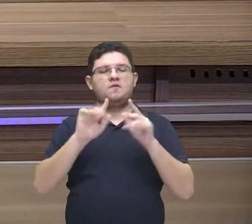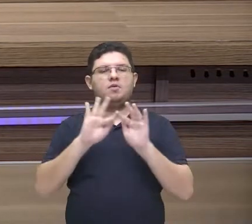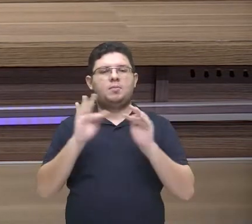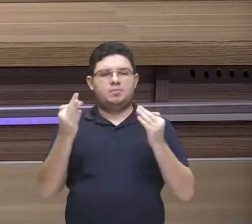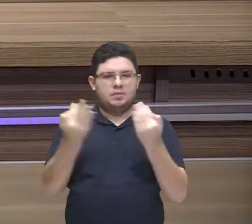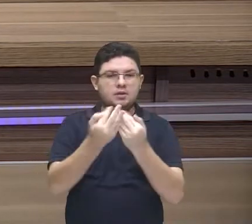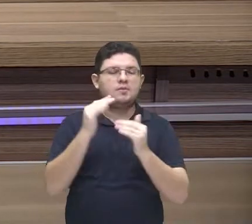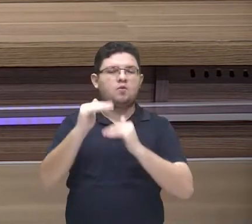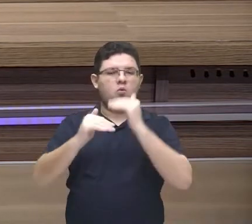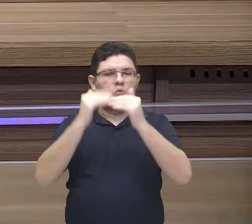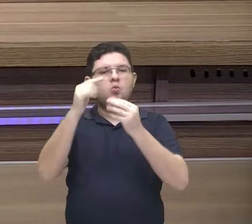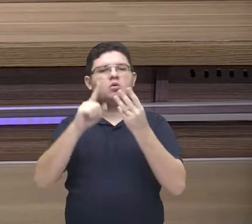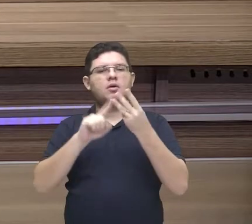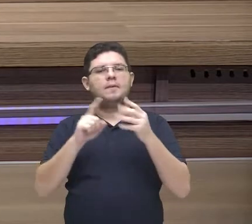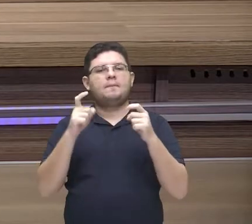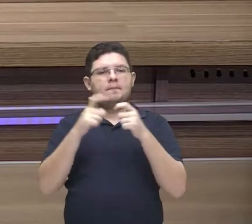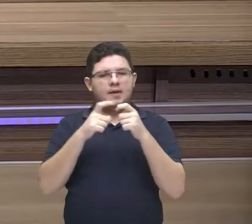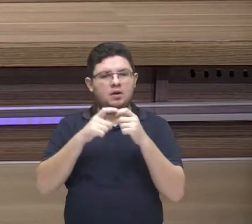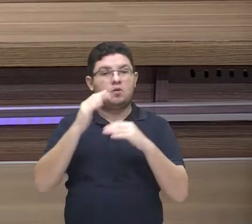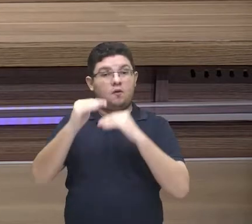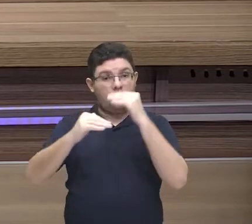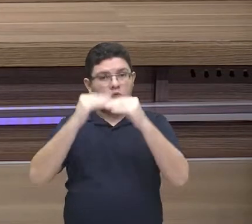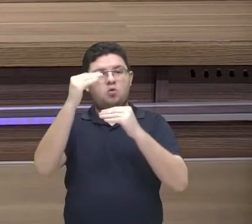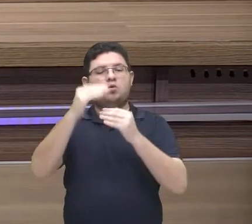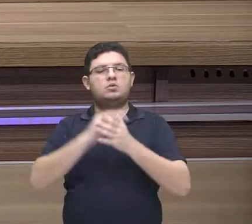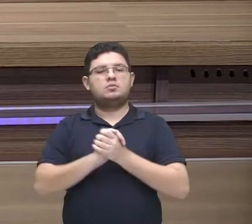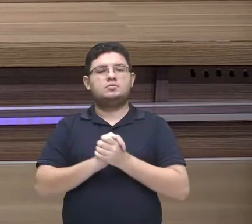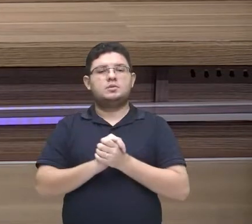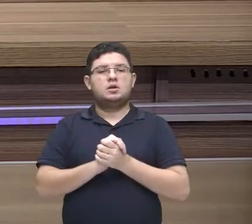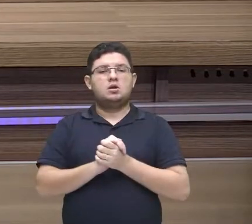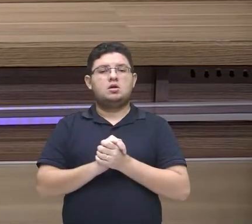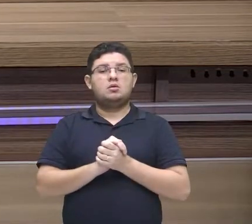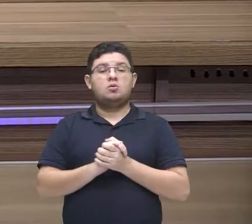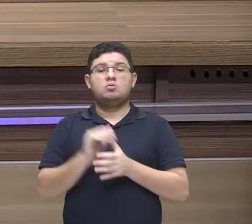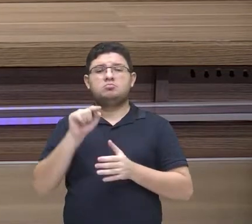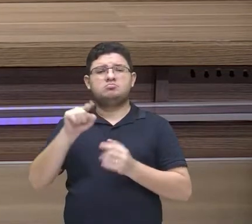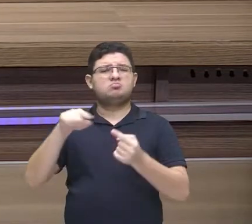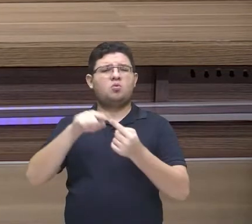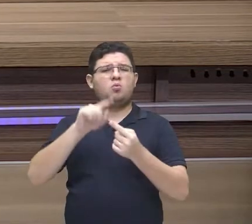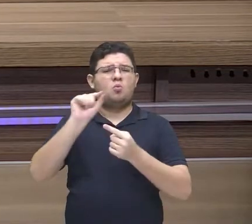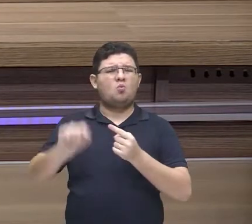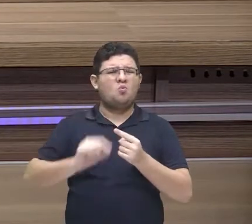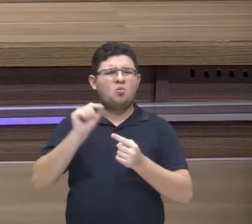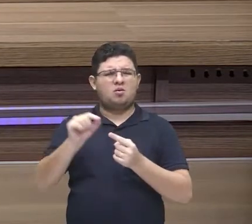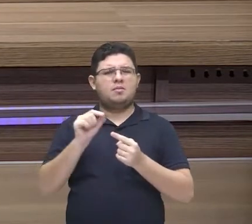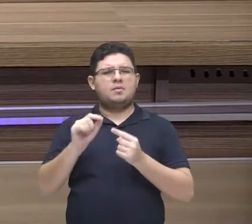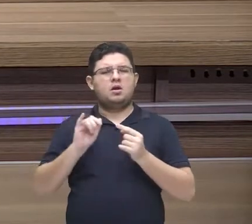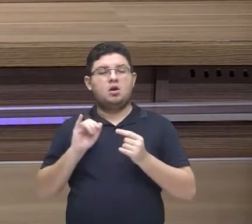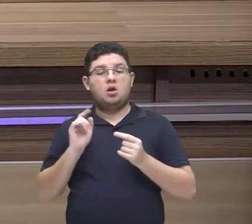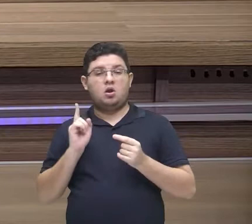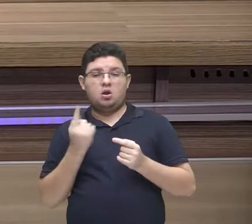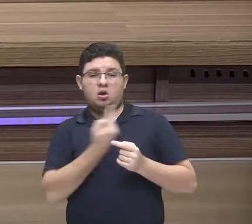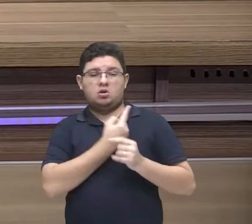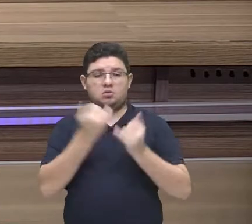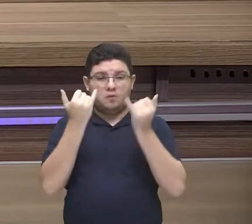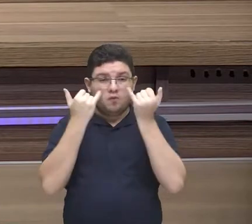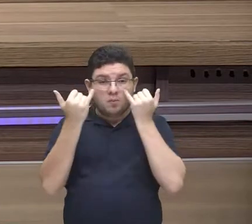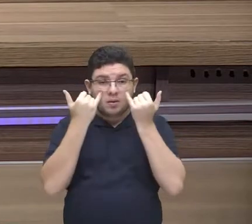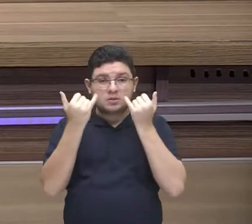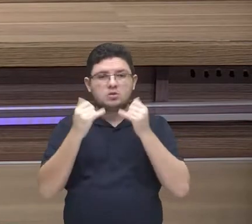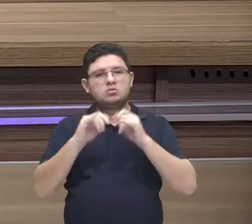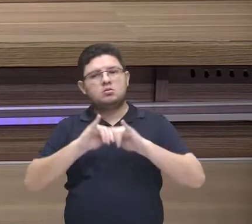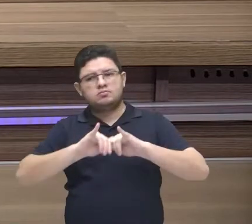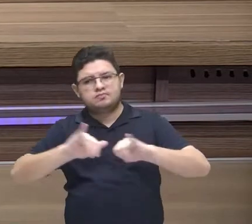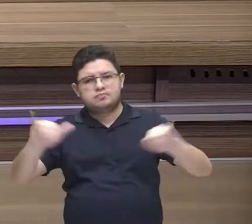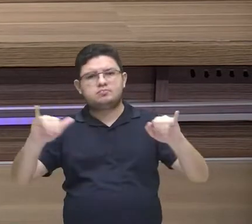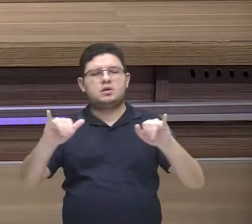os médicos evoluem, né, todos os dias. Para quê? Para que a gente possa dar informações corretas, para que a gente possa fazer